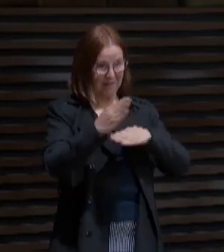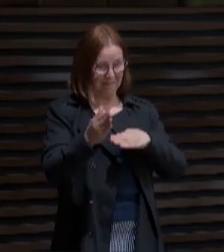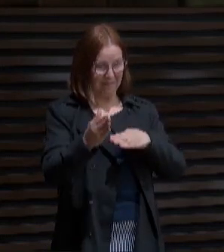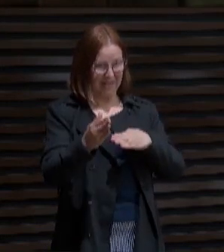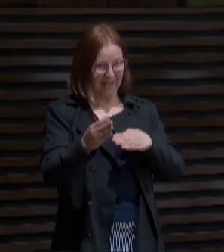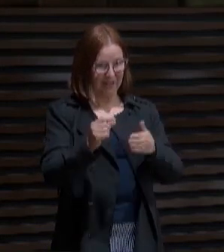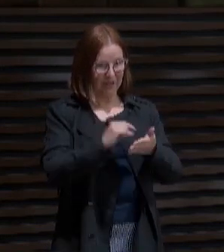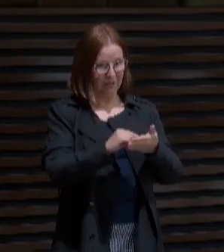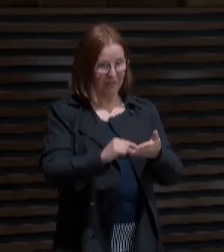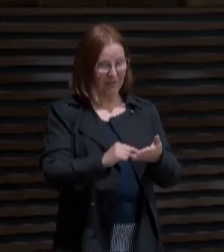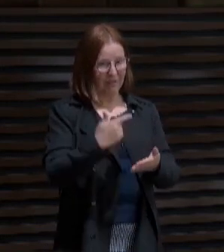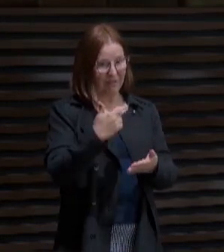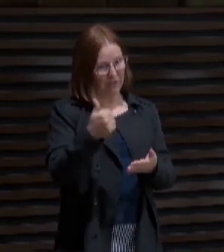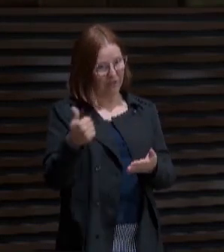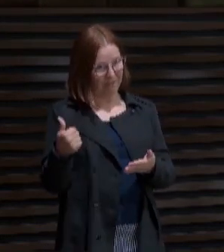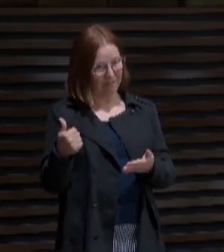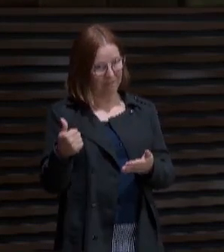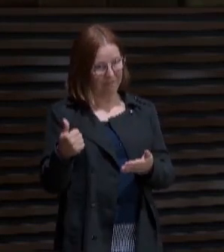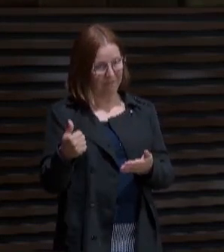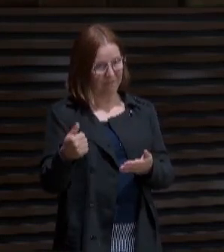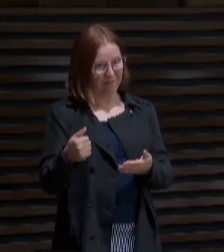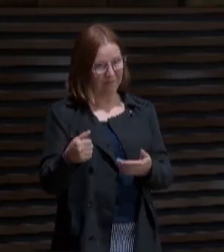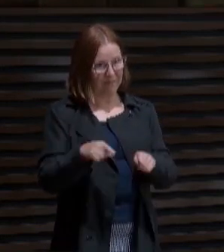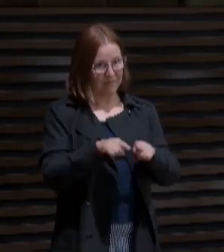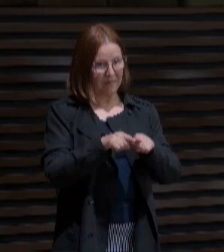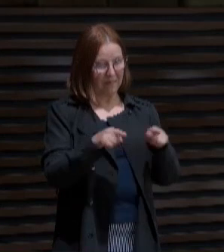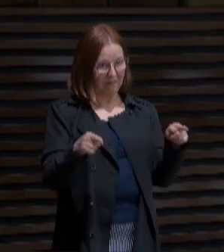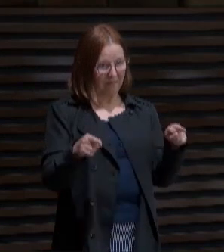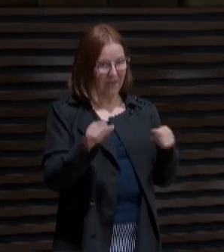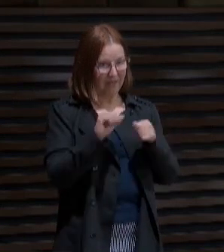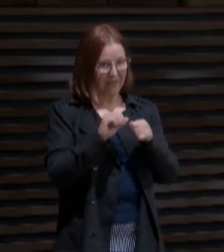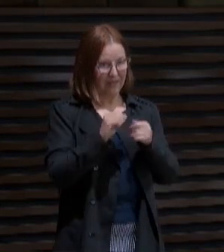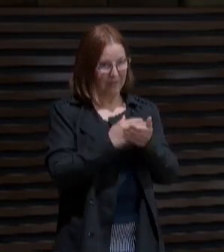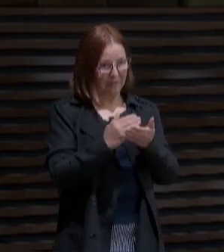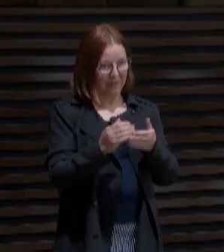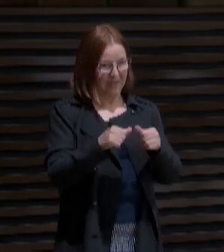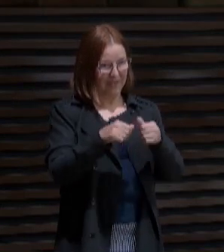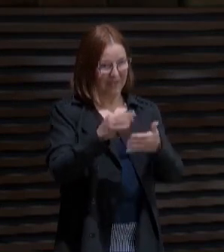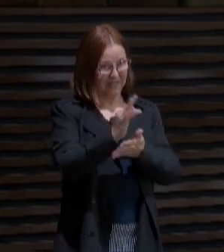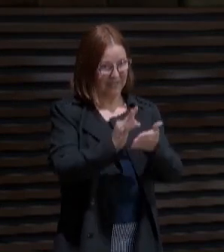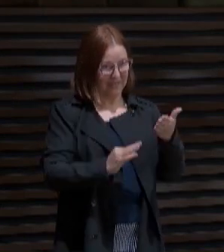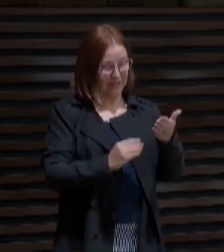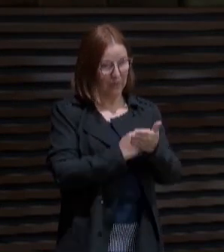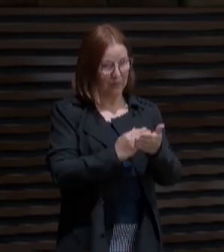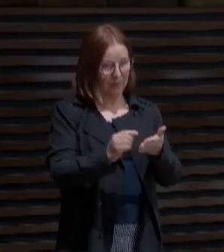versículo 21, mas ele está dentro desse contexto, a partir do versículo 18.